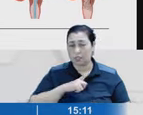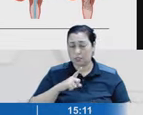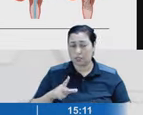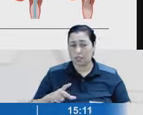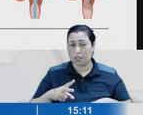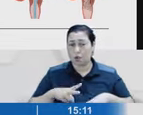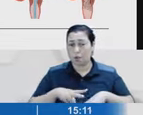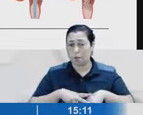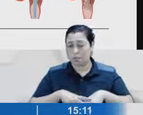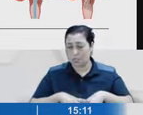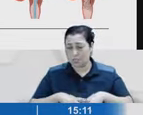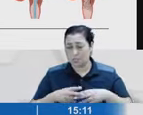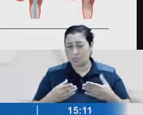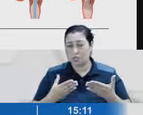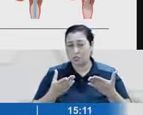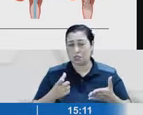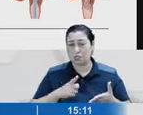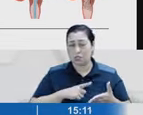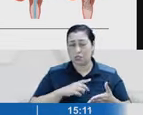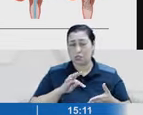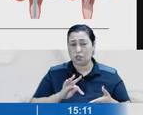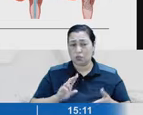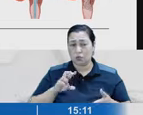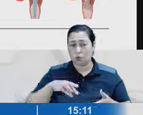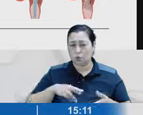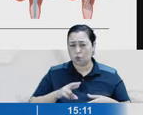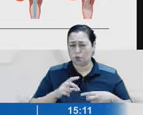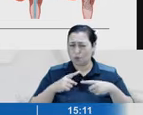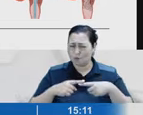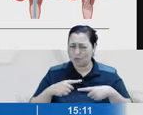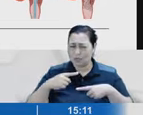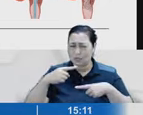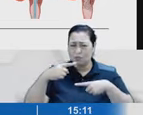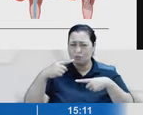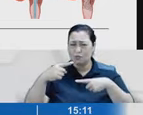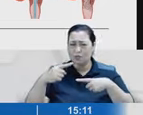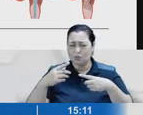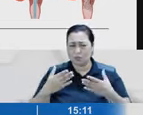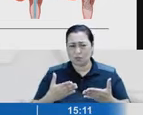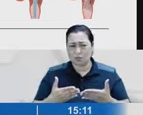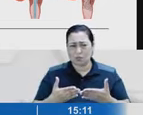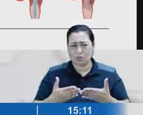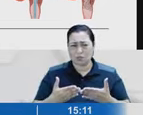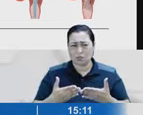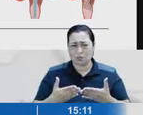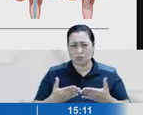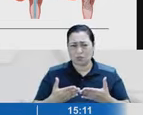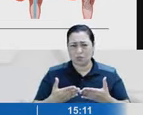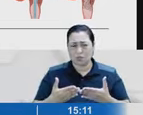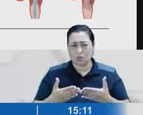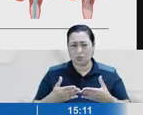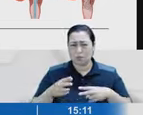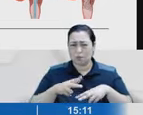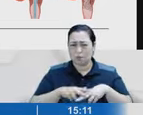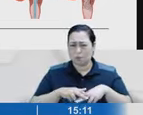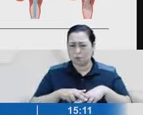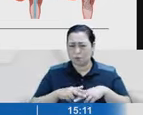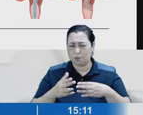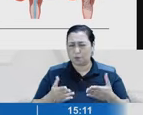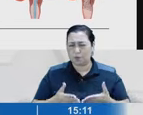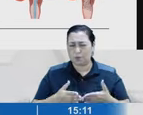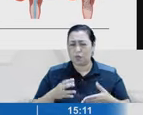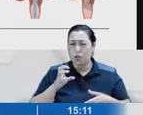com uma colostomia, quando ele tem um tumor mais avançado, um tumor que o paciente entra num quadro